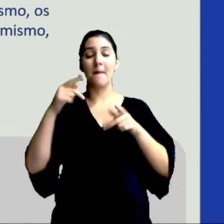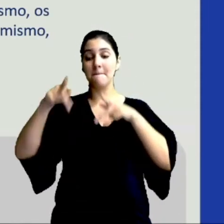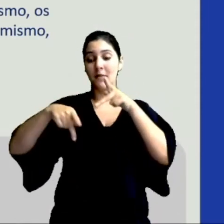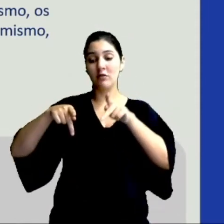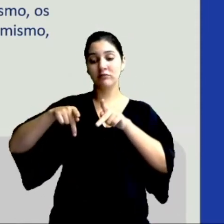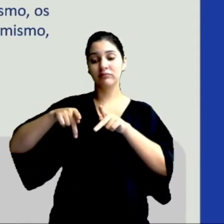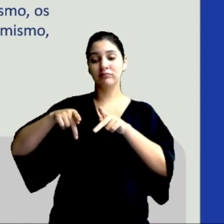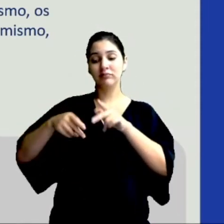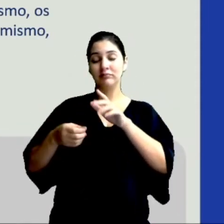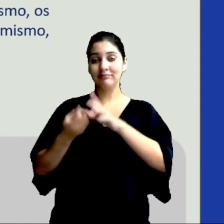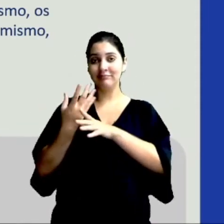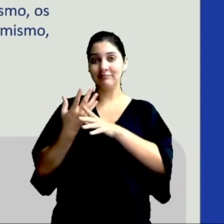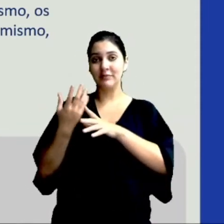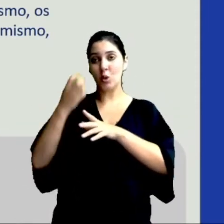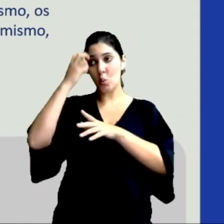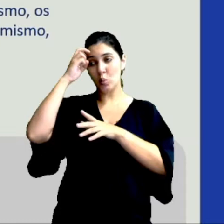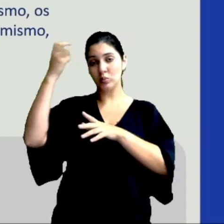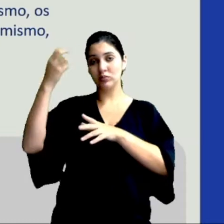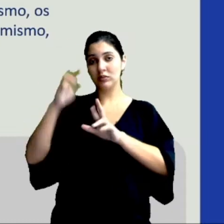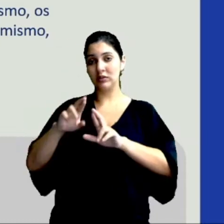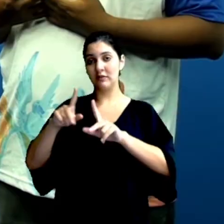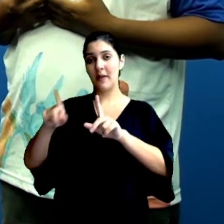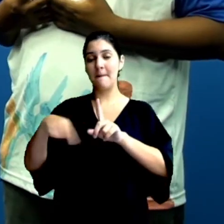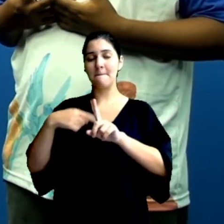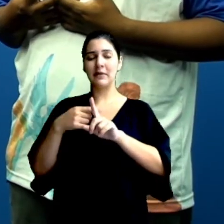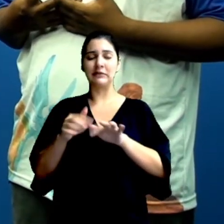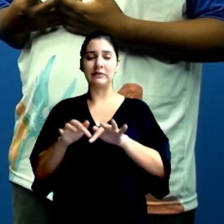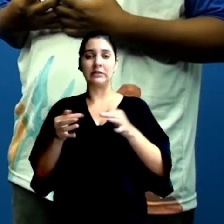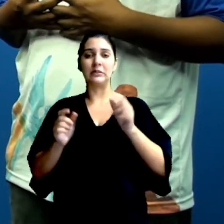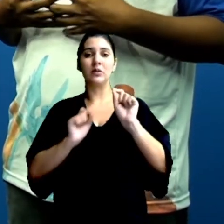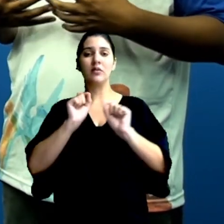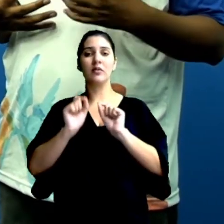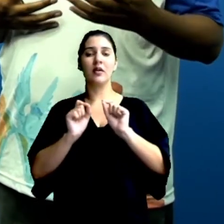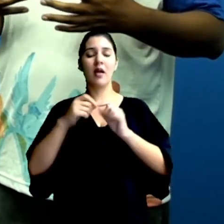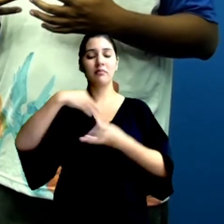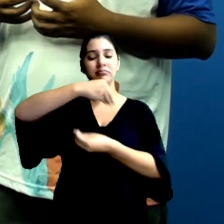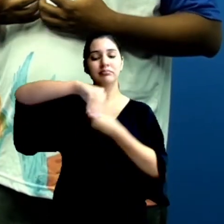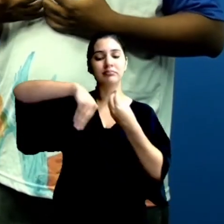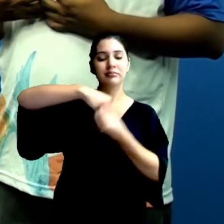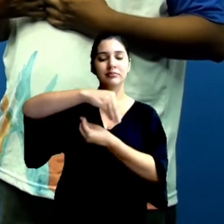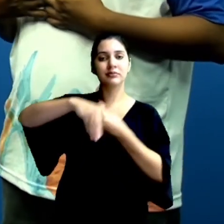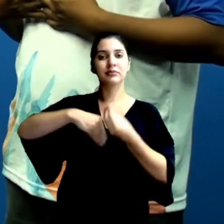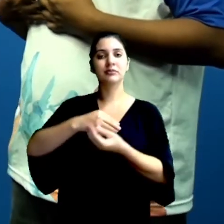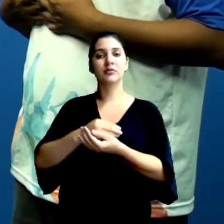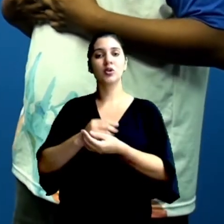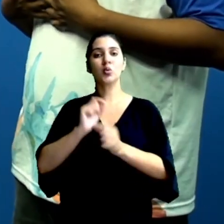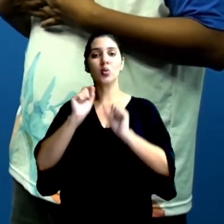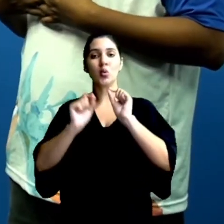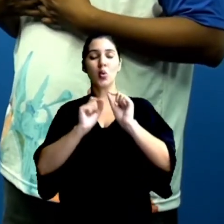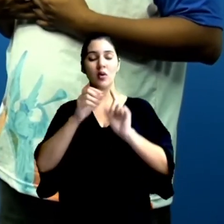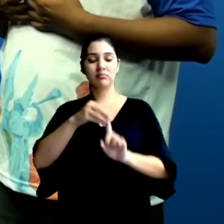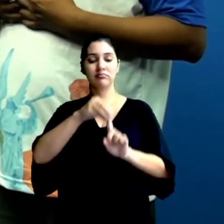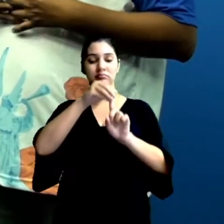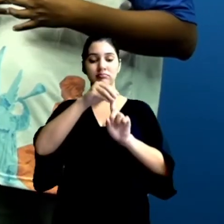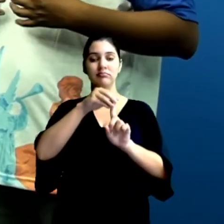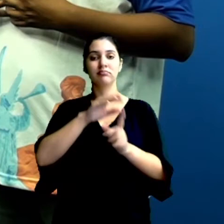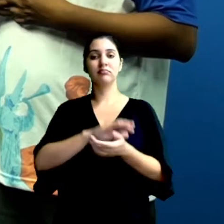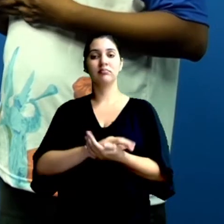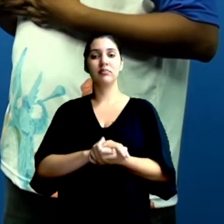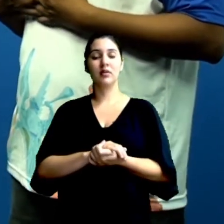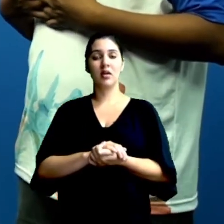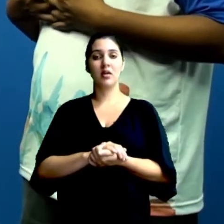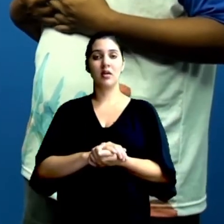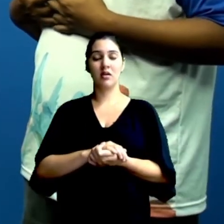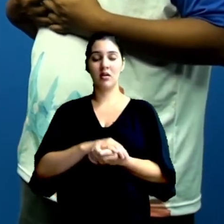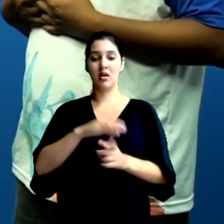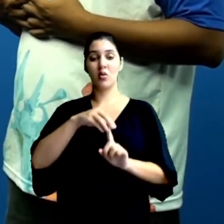né? Mas basicamente é uma mistura, né, que vai predominar aí a